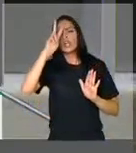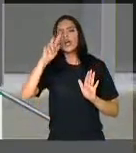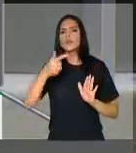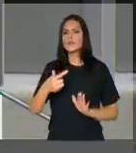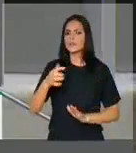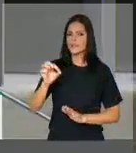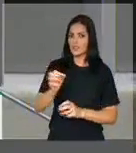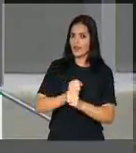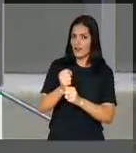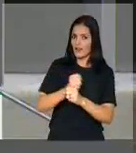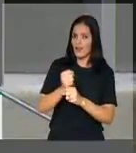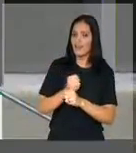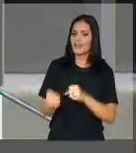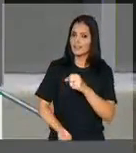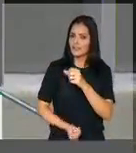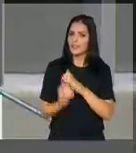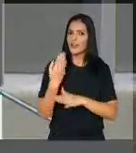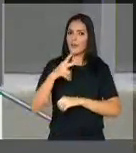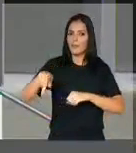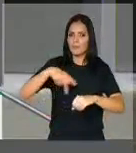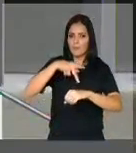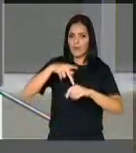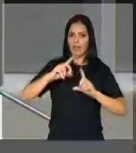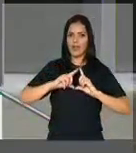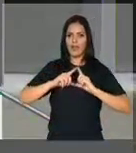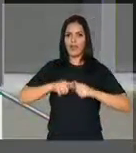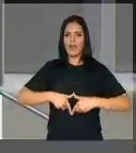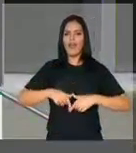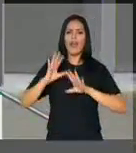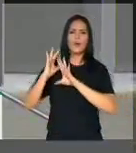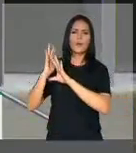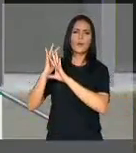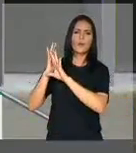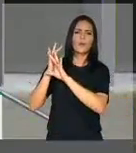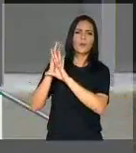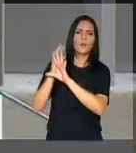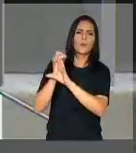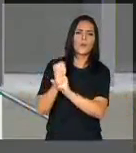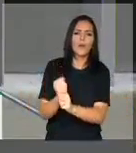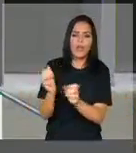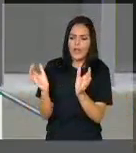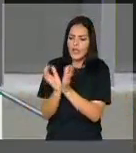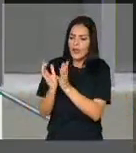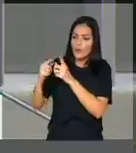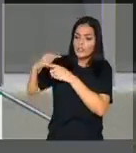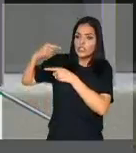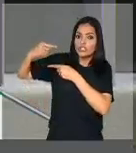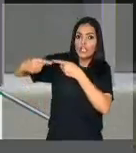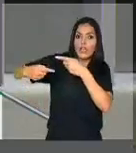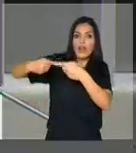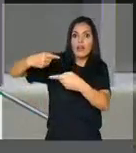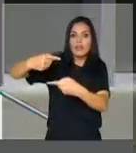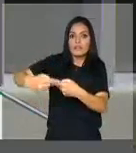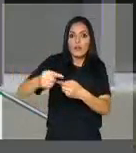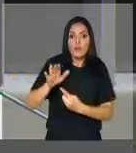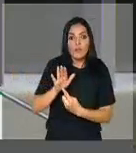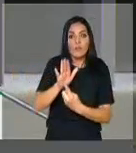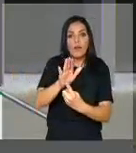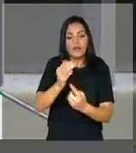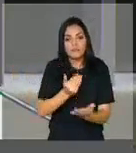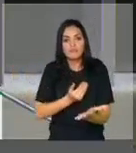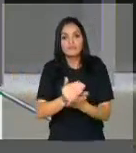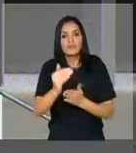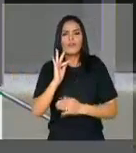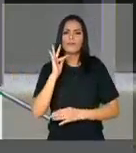de 70 anos, que corresponde a uma geração e indica o início de um novo